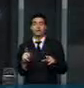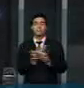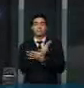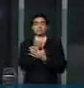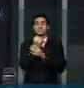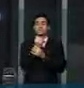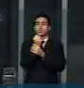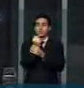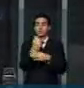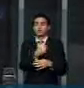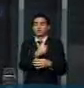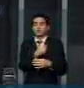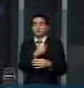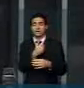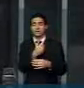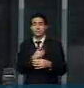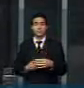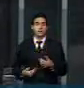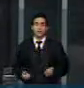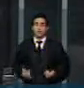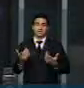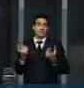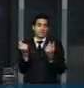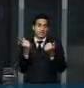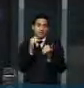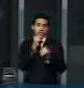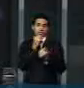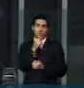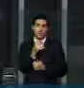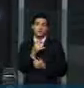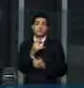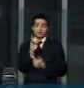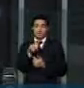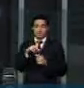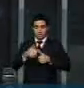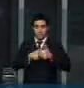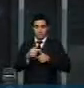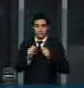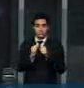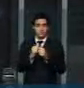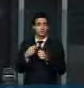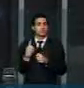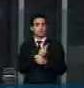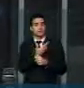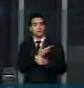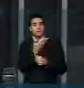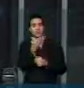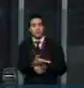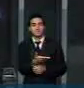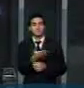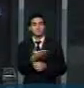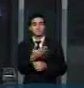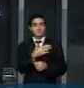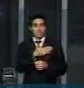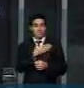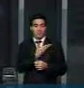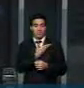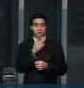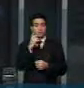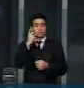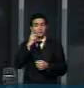a jogar dinheiro pelo ralo. É um trabalho realizado pelo nosso colega, presidente, nosso colega e meu amigo